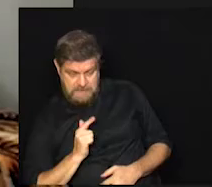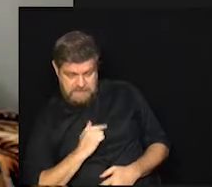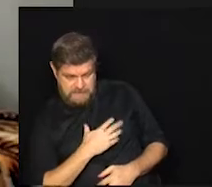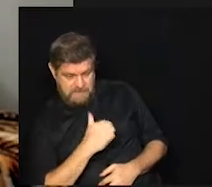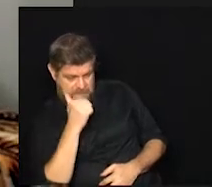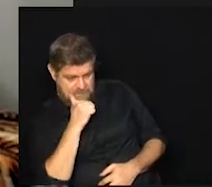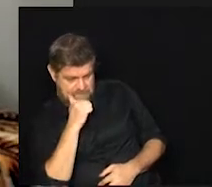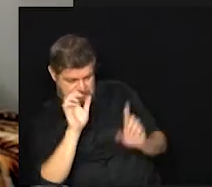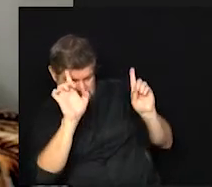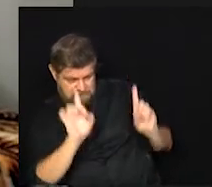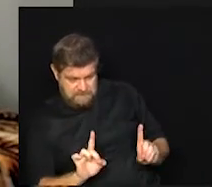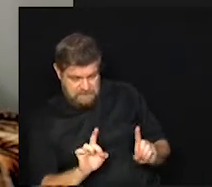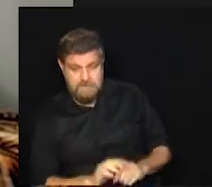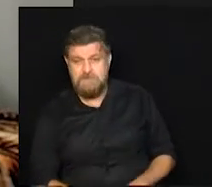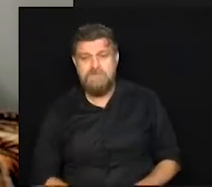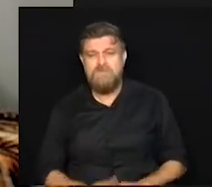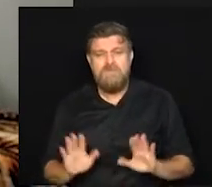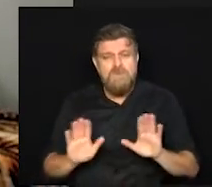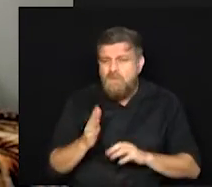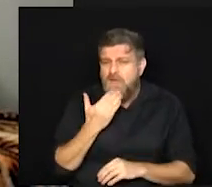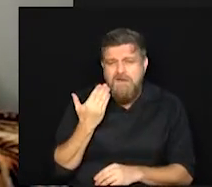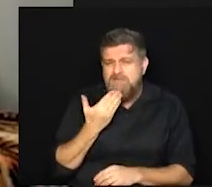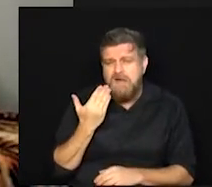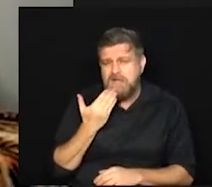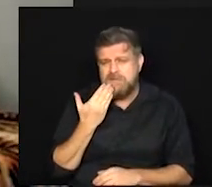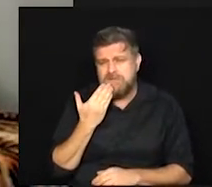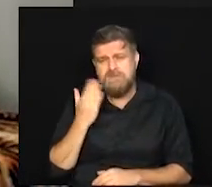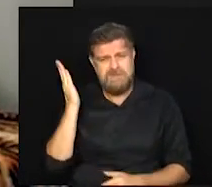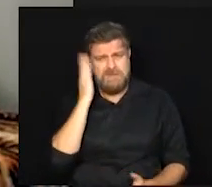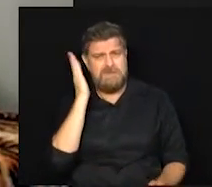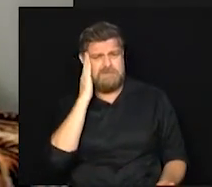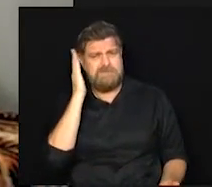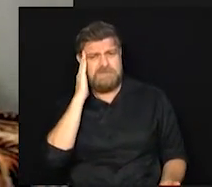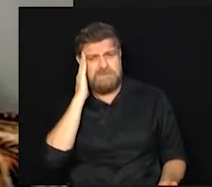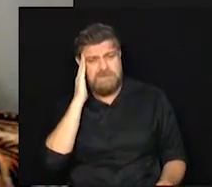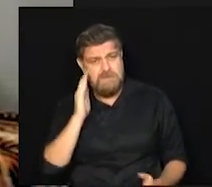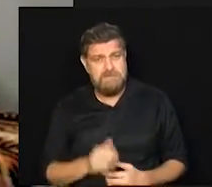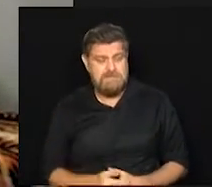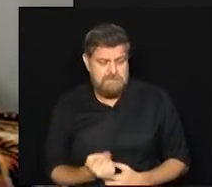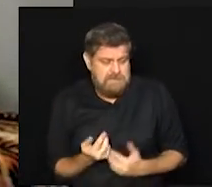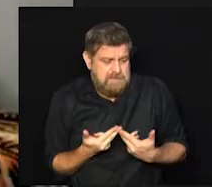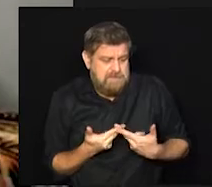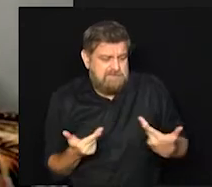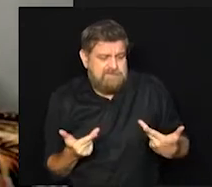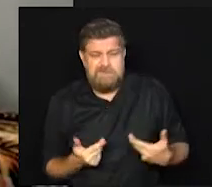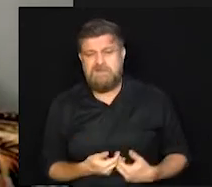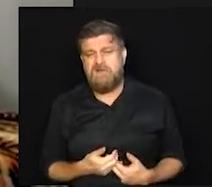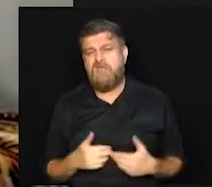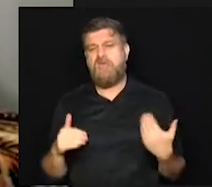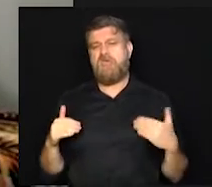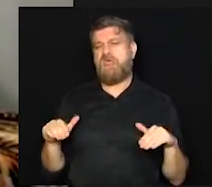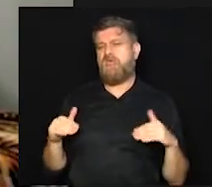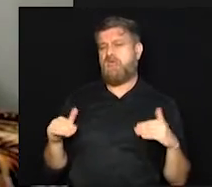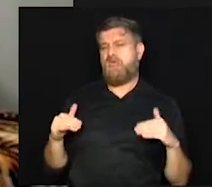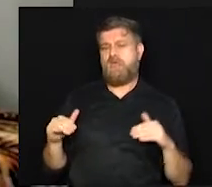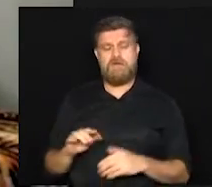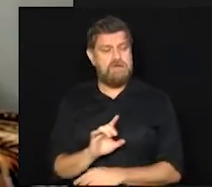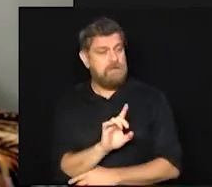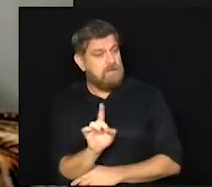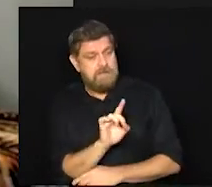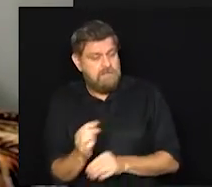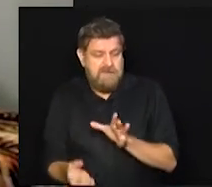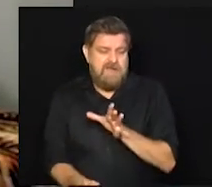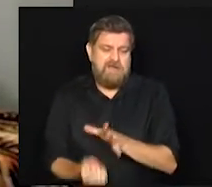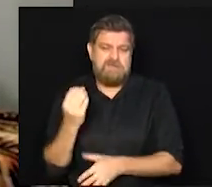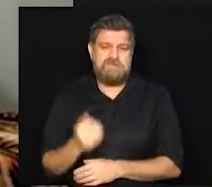que não é uma questão fácil de lidar, não é algo que você simplesmente